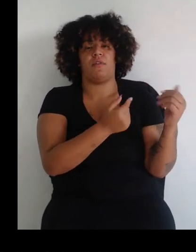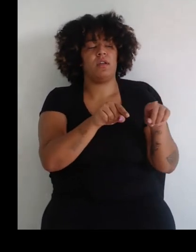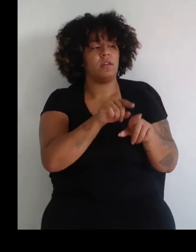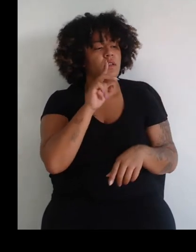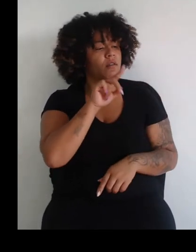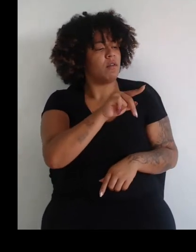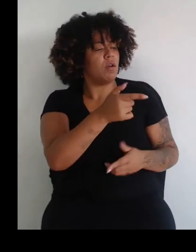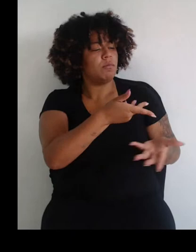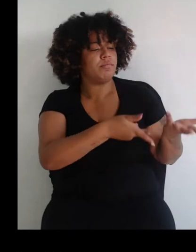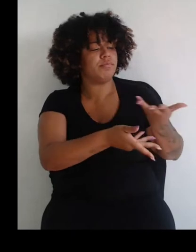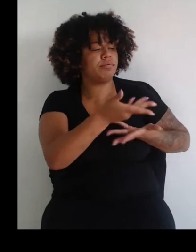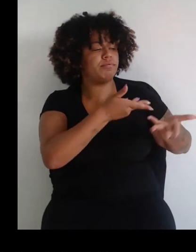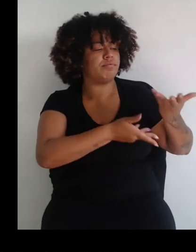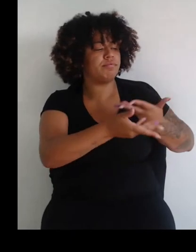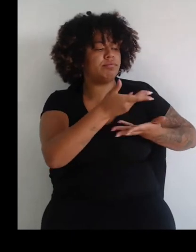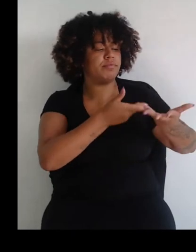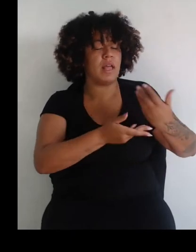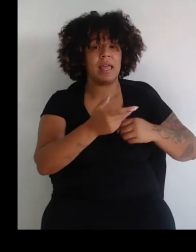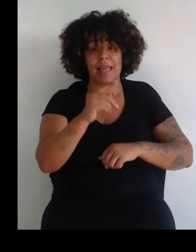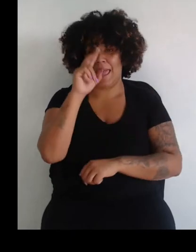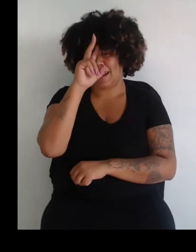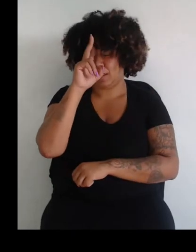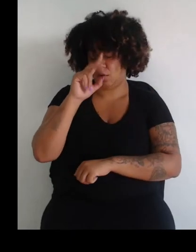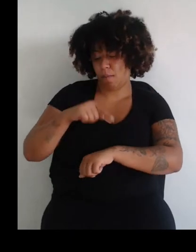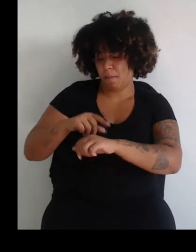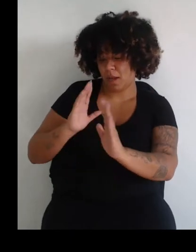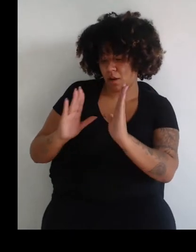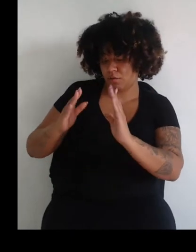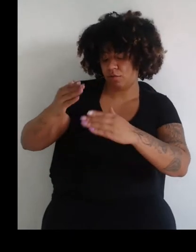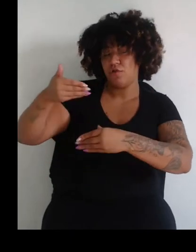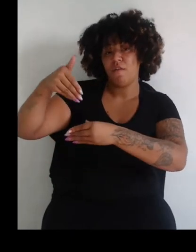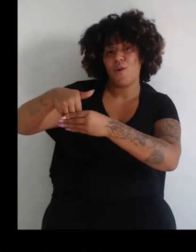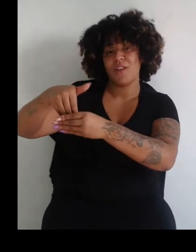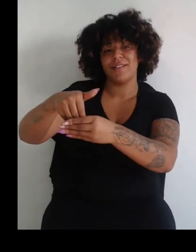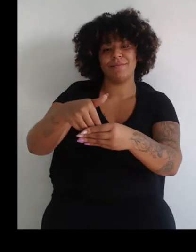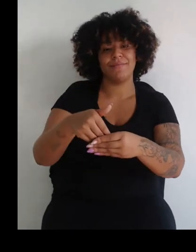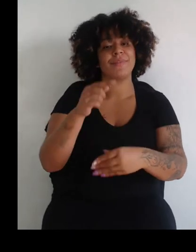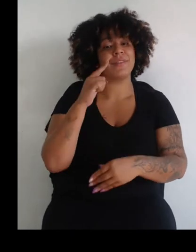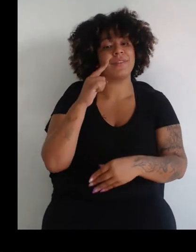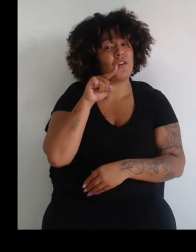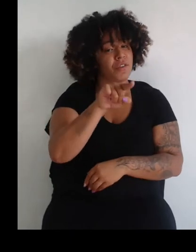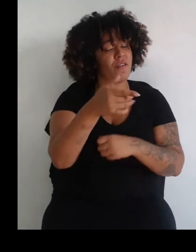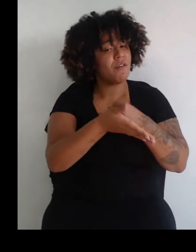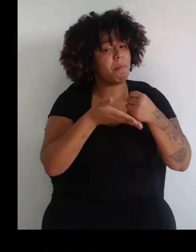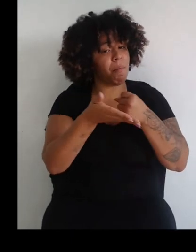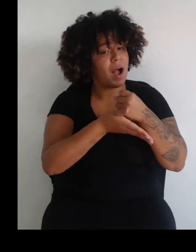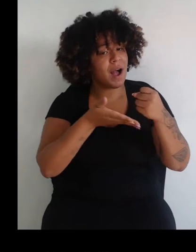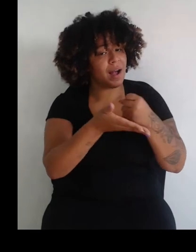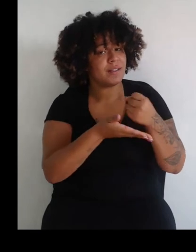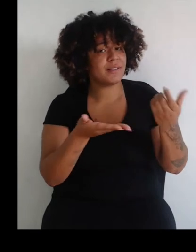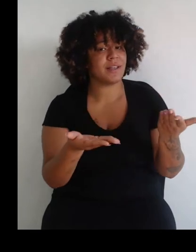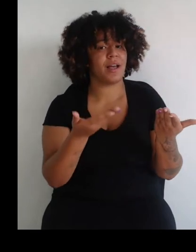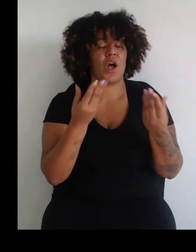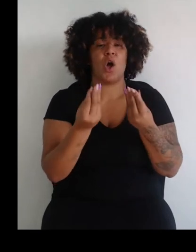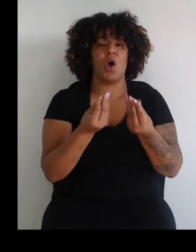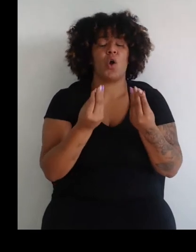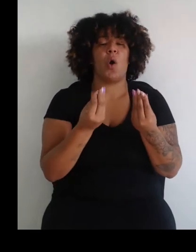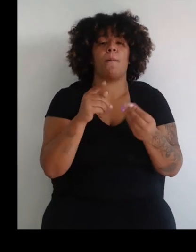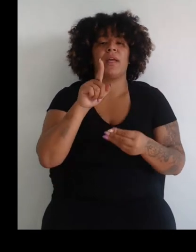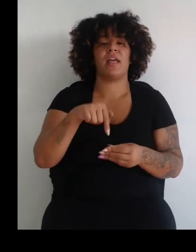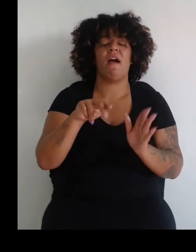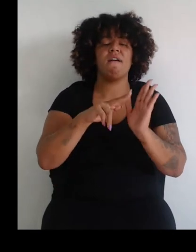empregadas então nós vemos aqui a compreensão básica da sexualidade masculina gay como